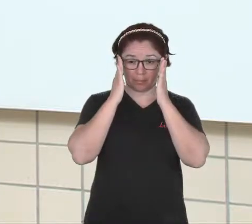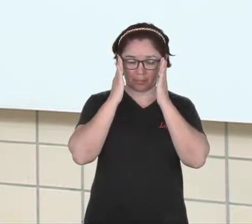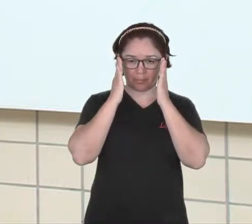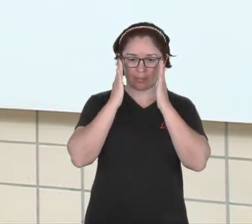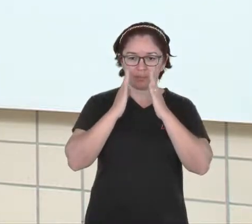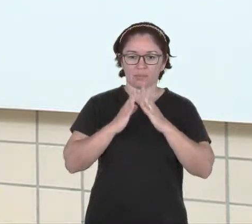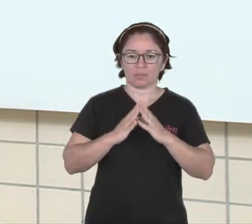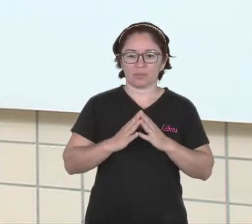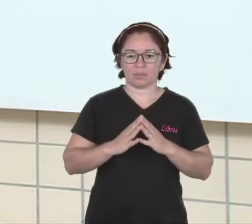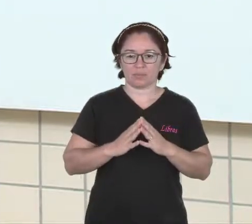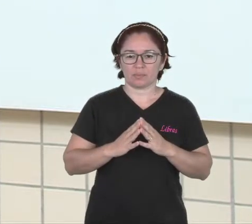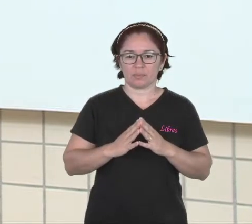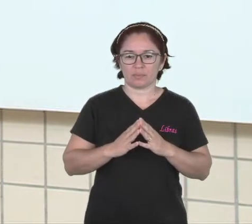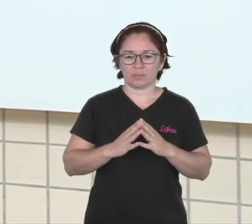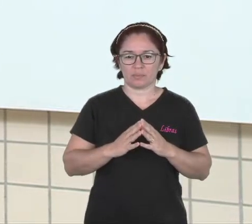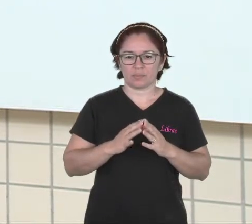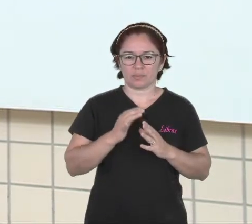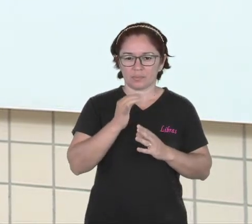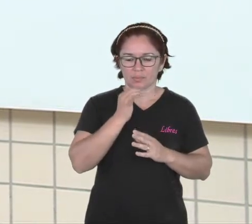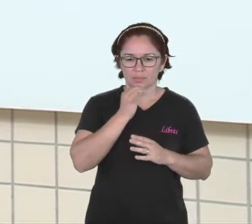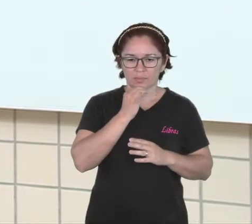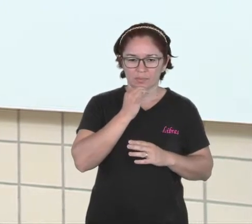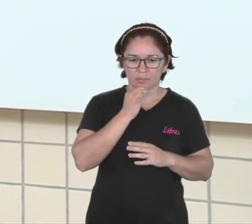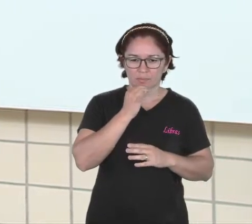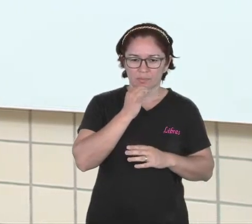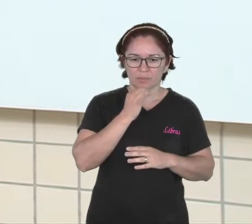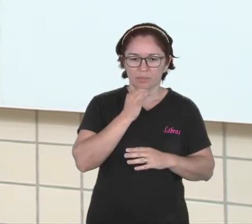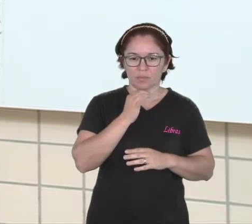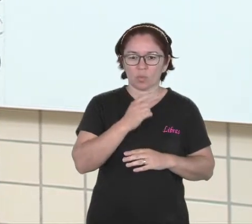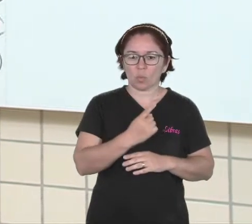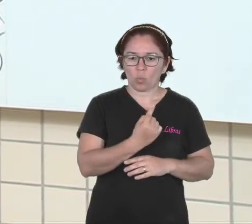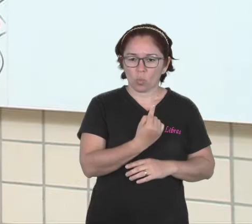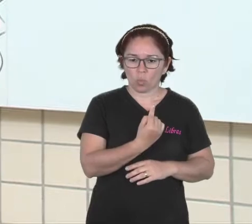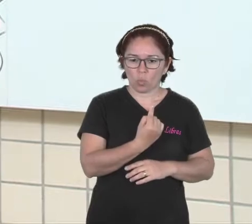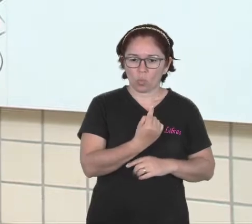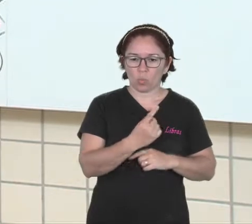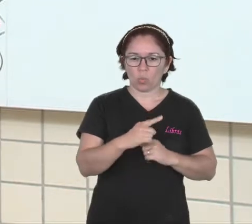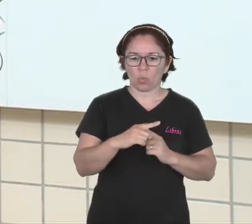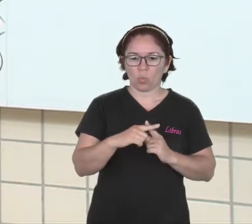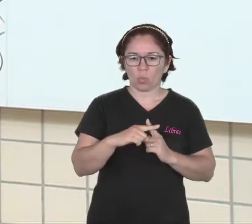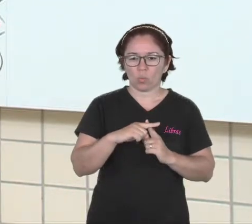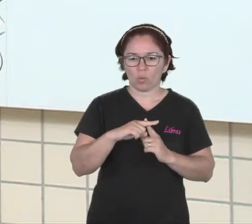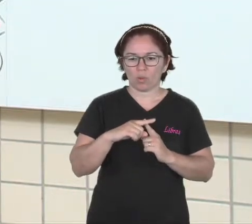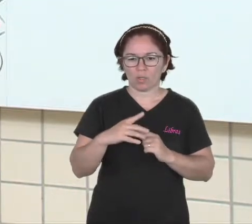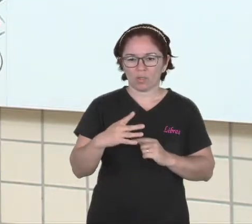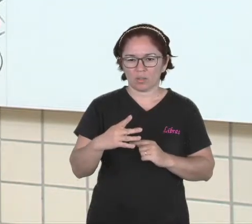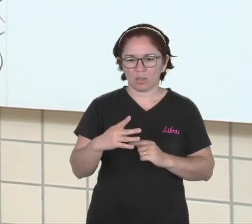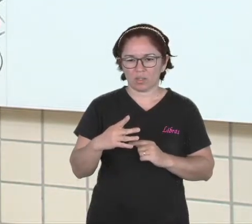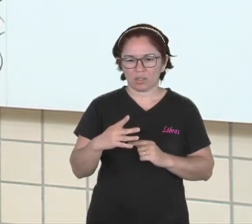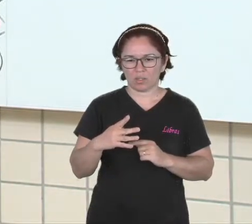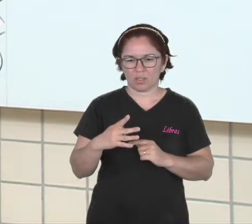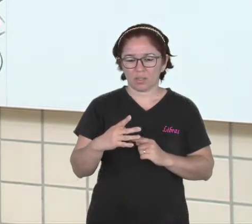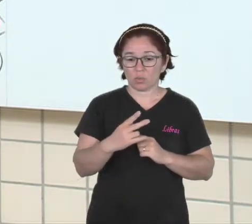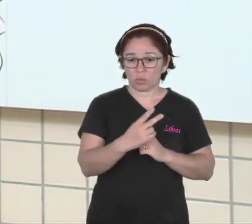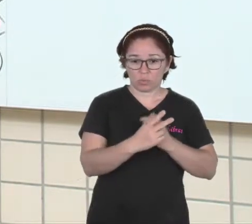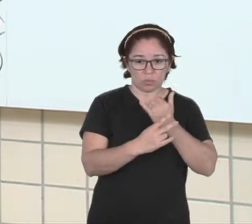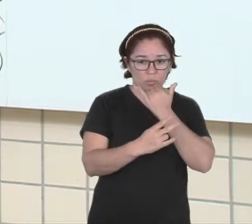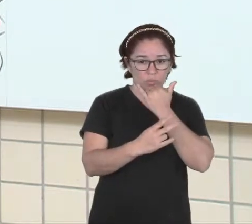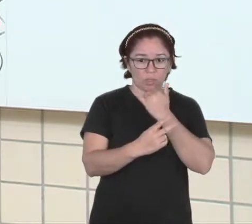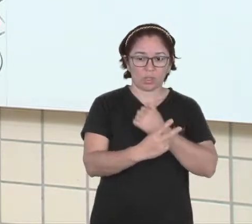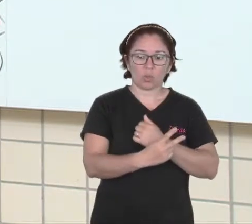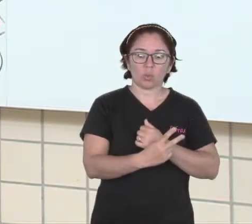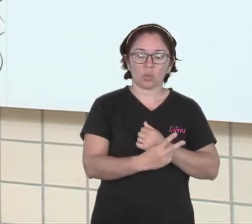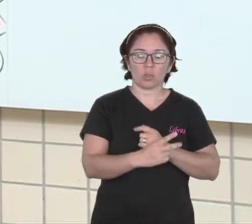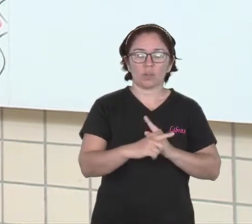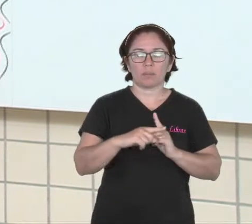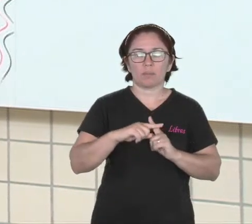Eu vou ter 6, perdão? Por que 6? Porque ele se associou com 6. Tudo bem? Então, será que 2 mais 4 são 6? Faz